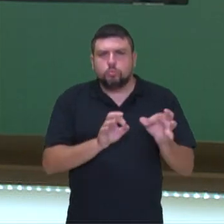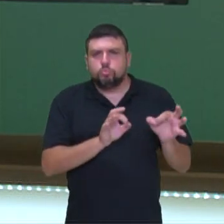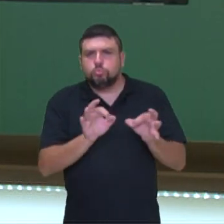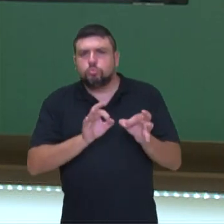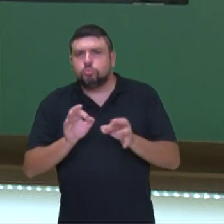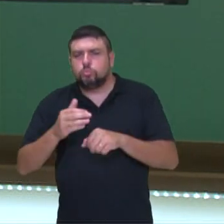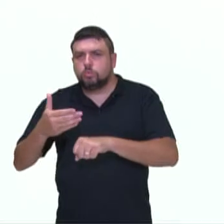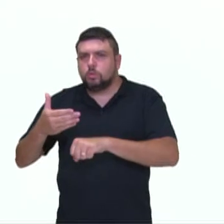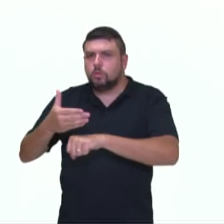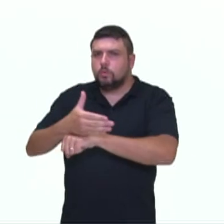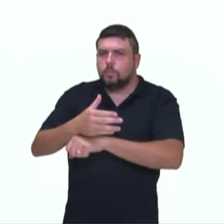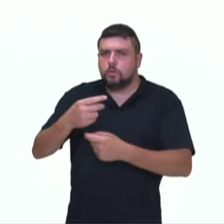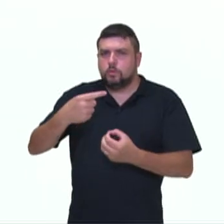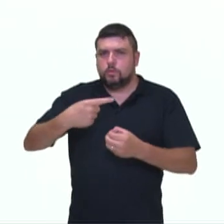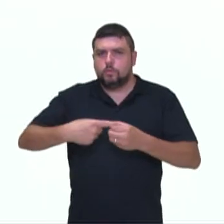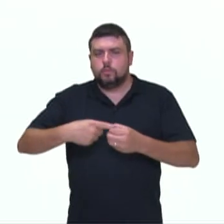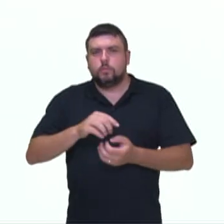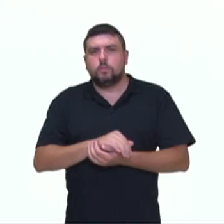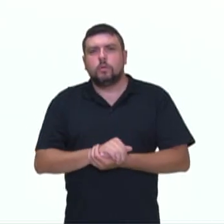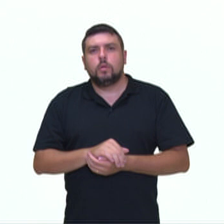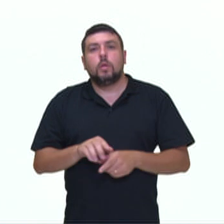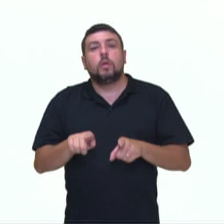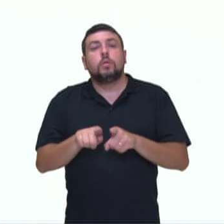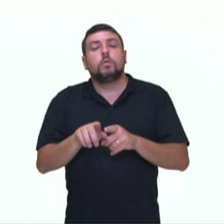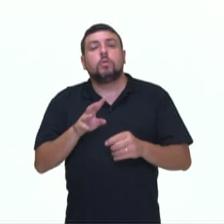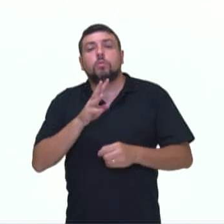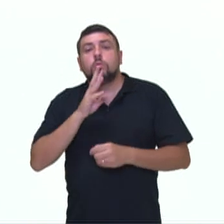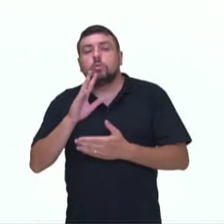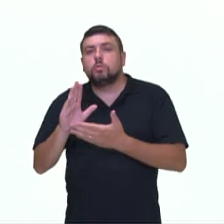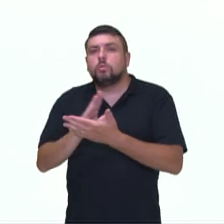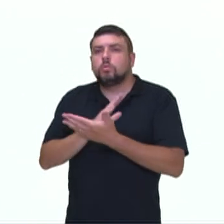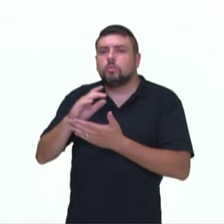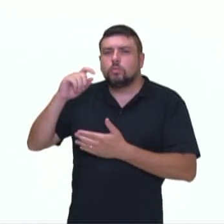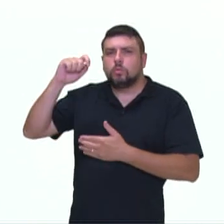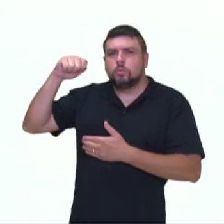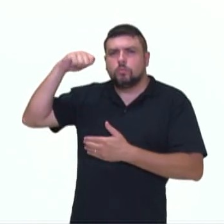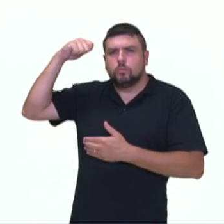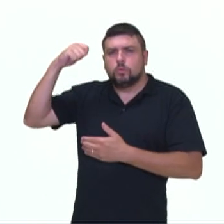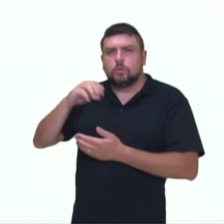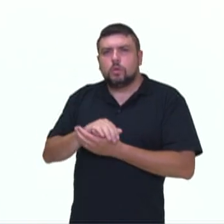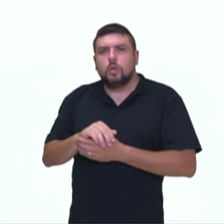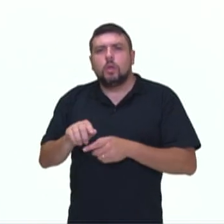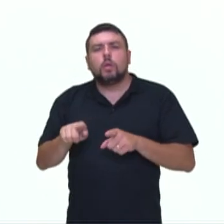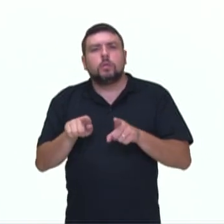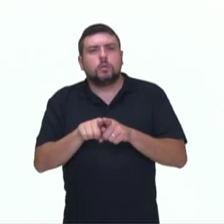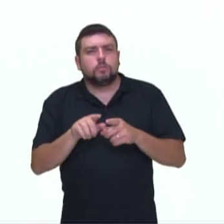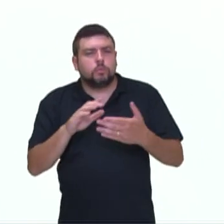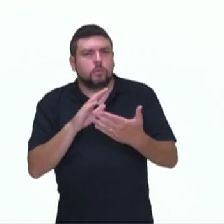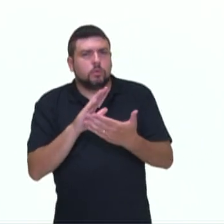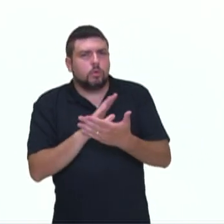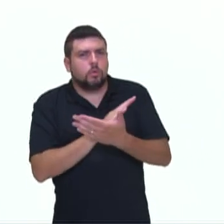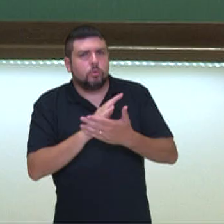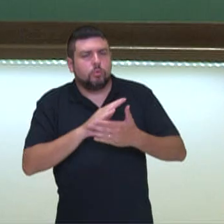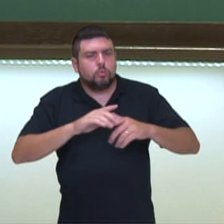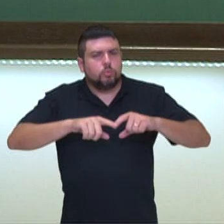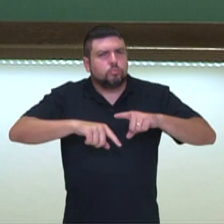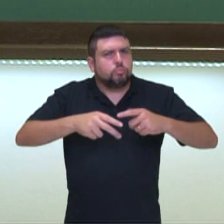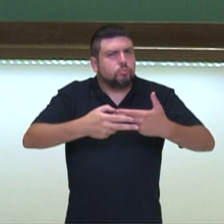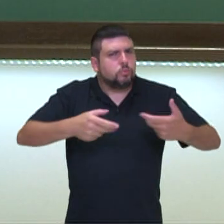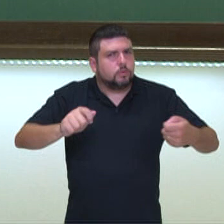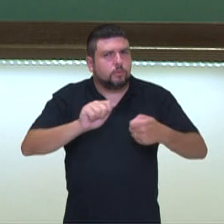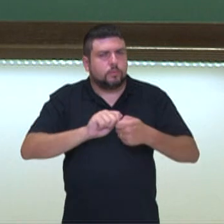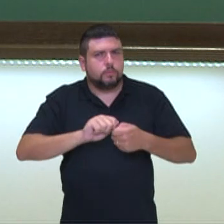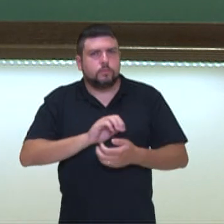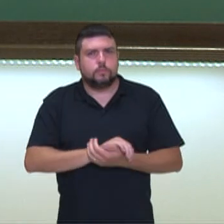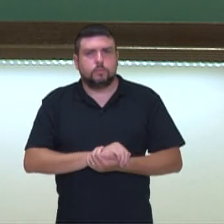intervenções urbanas, conhecer alguns artistas e algumas produções desses artistas. Gente, antes de